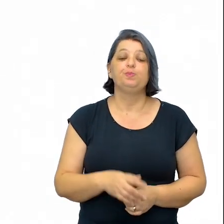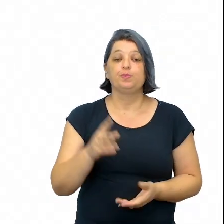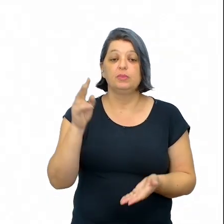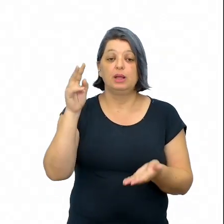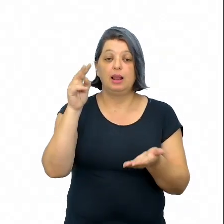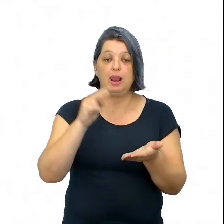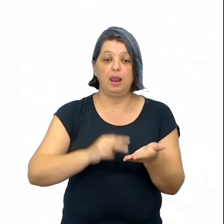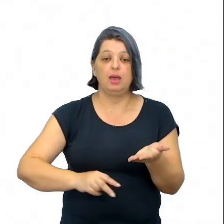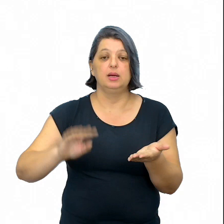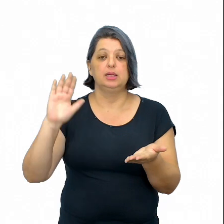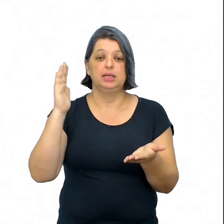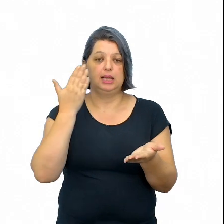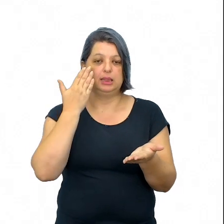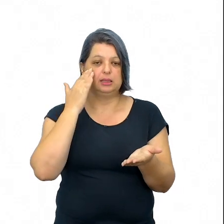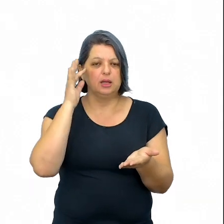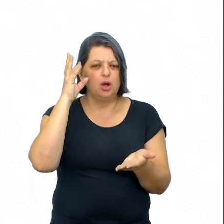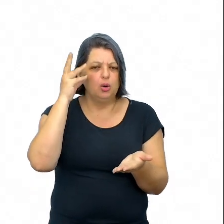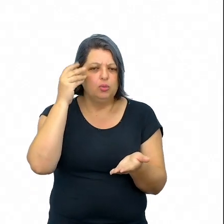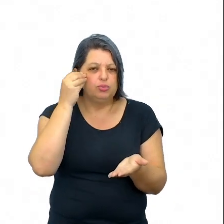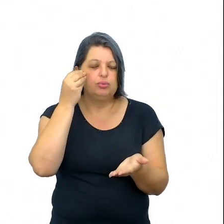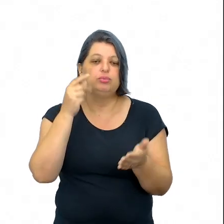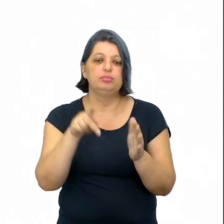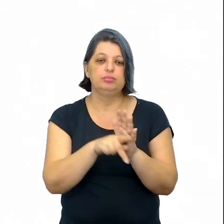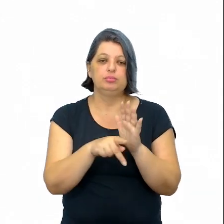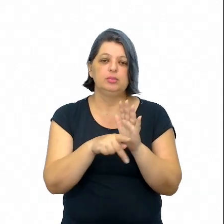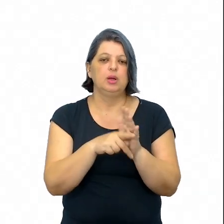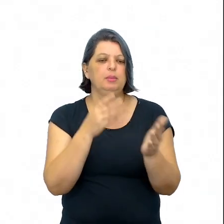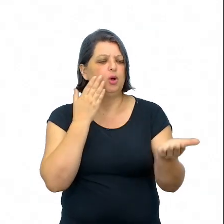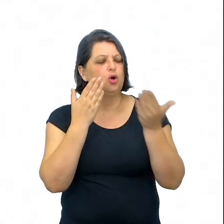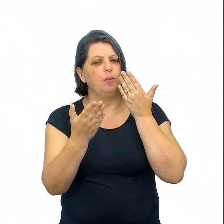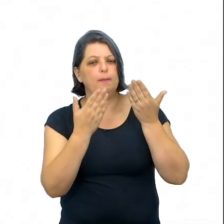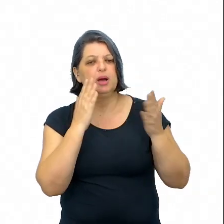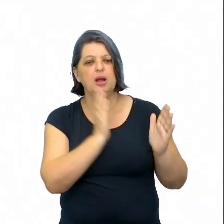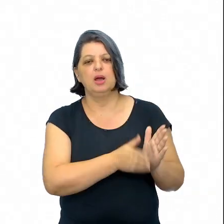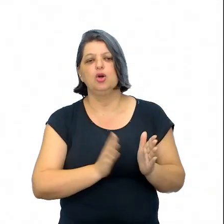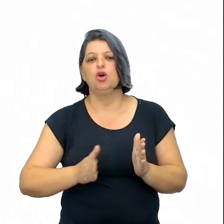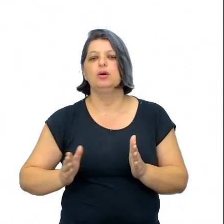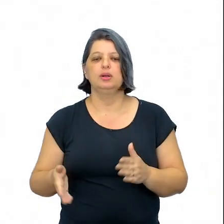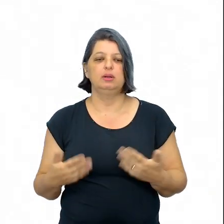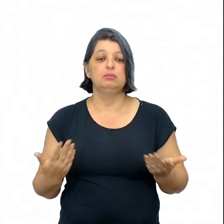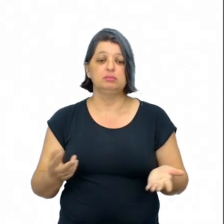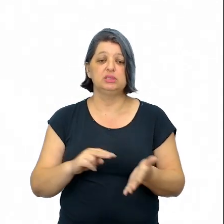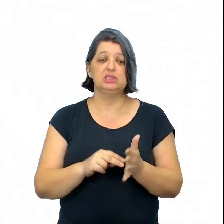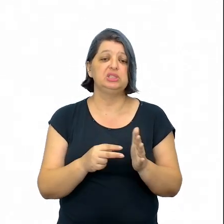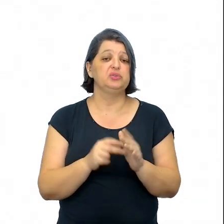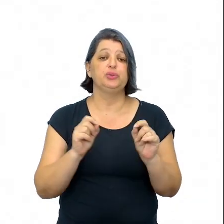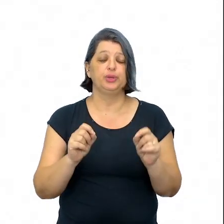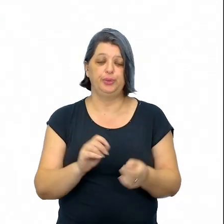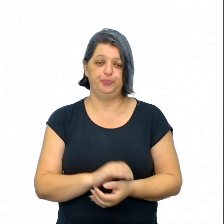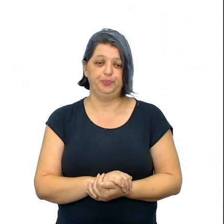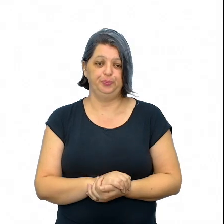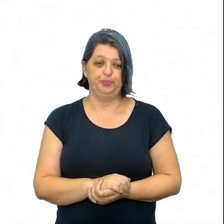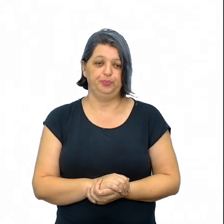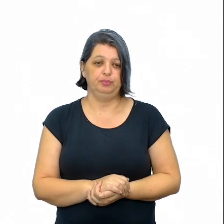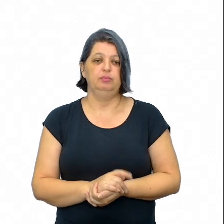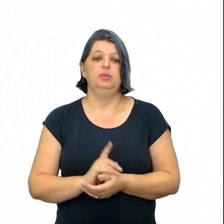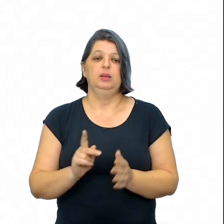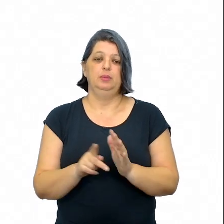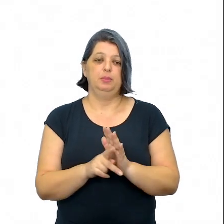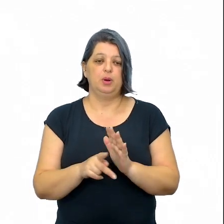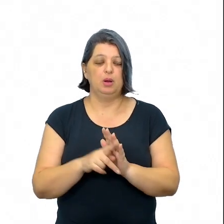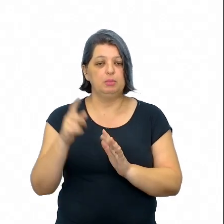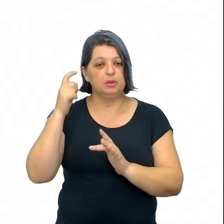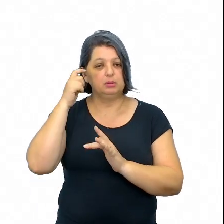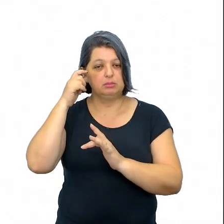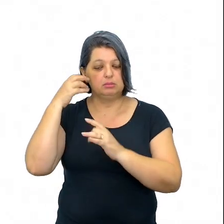ler, compreender, comparar e ordenar. O que é ler, compreender, comparar e ordenar? São os processos